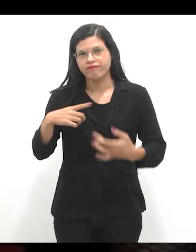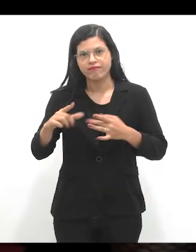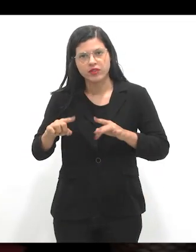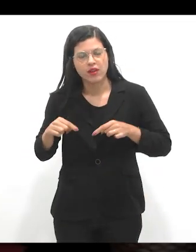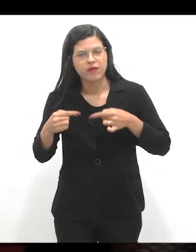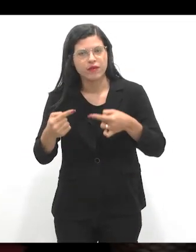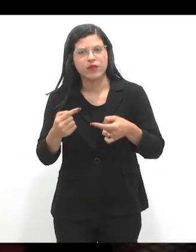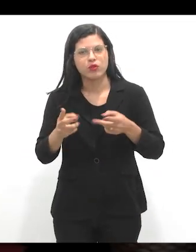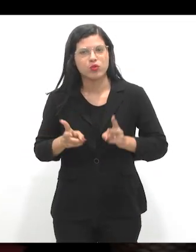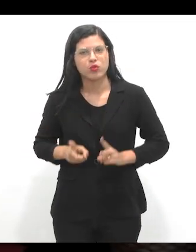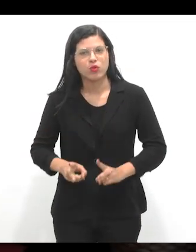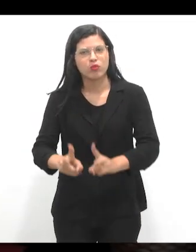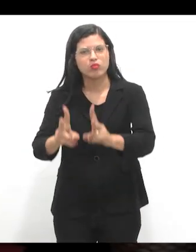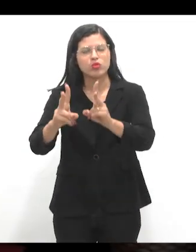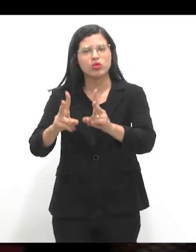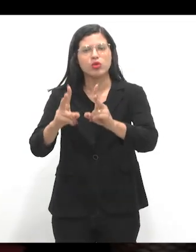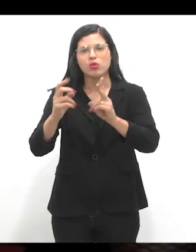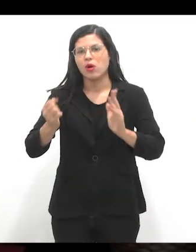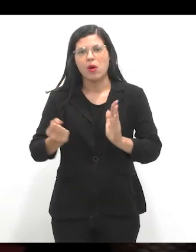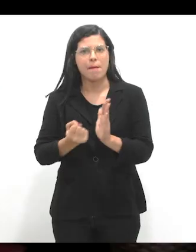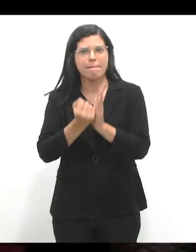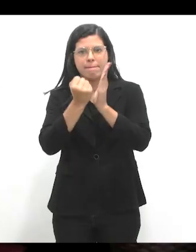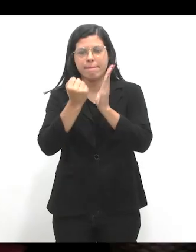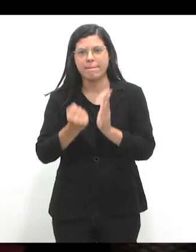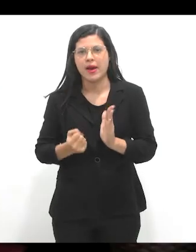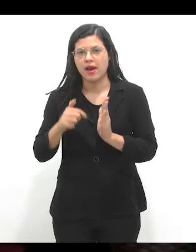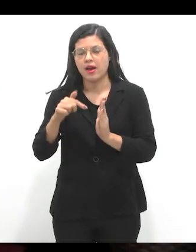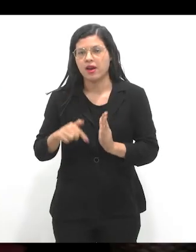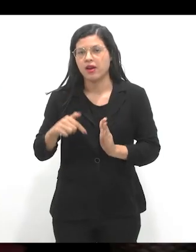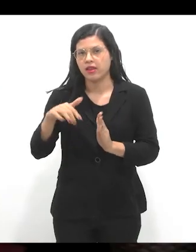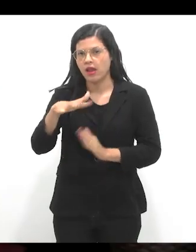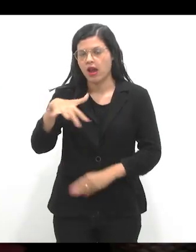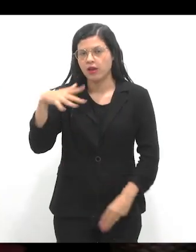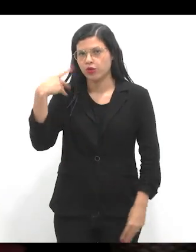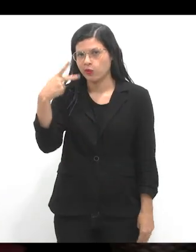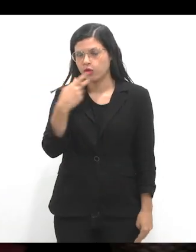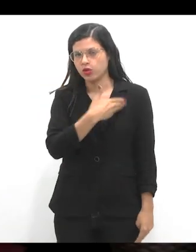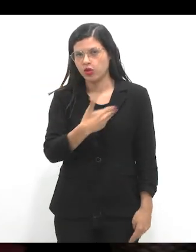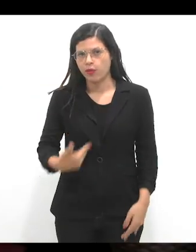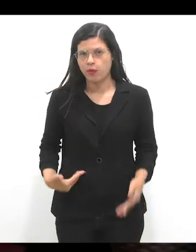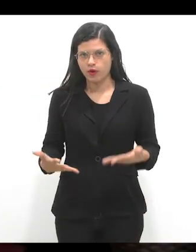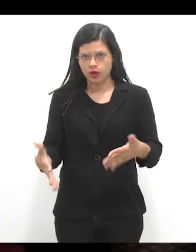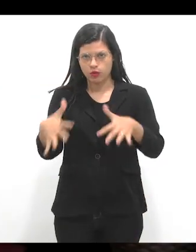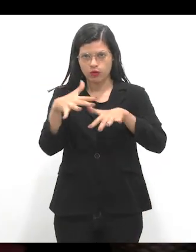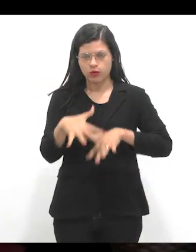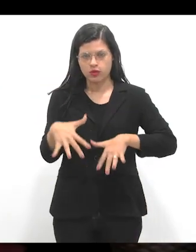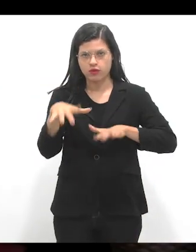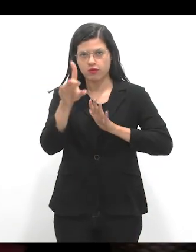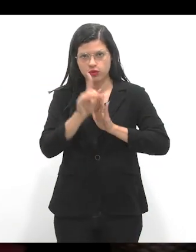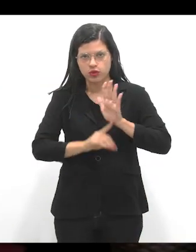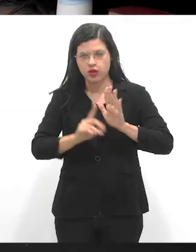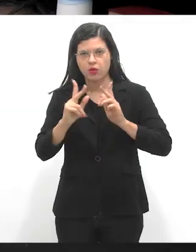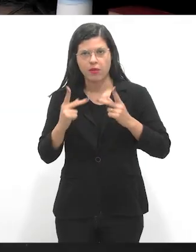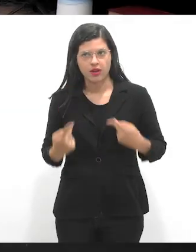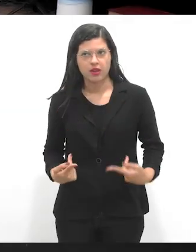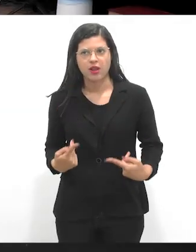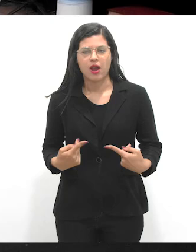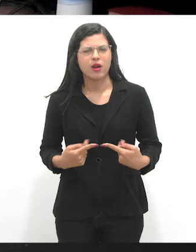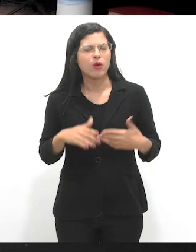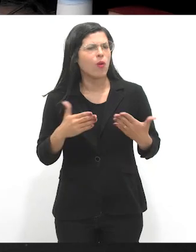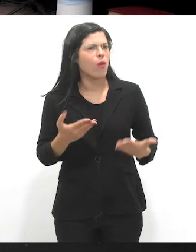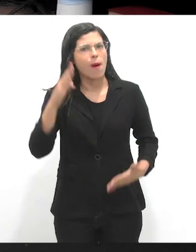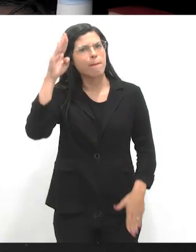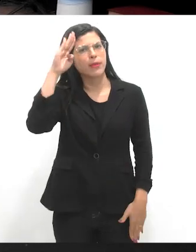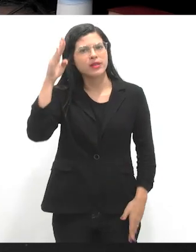com o legado que ele deixou na construção de políticas públicas inclusivas na questão do direito humanitário. Quais são as